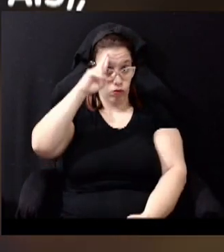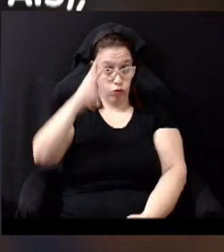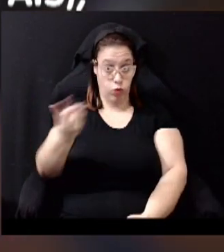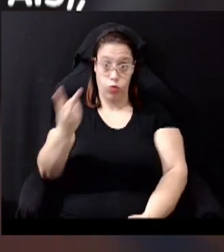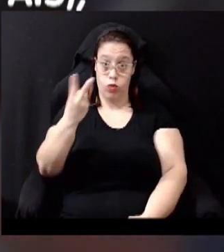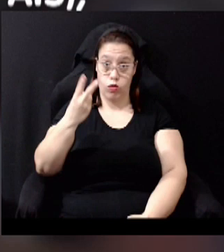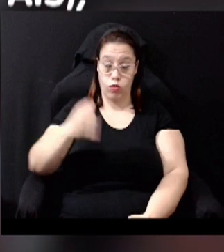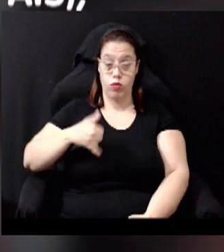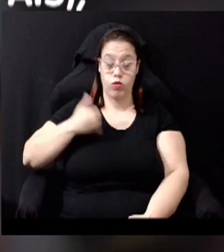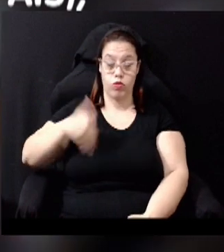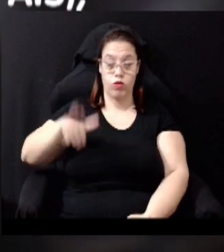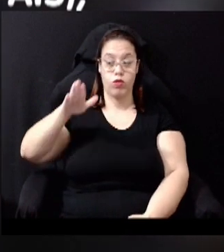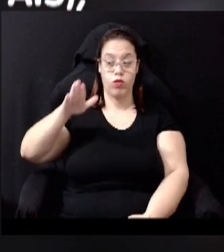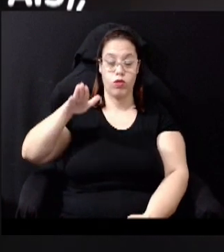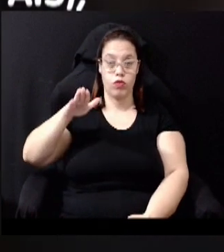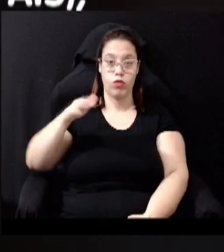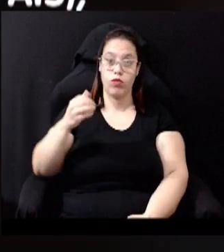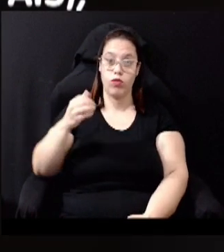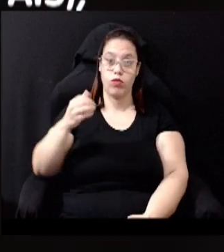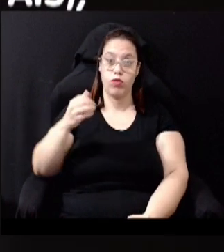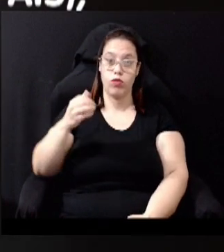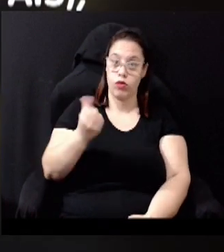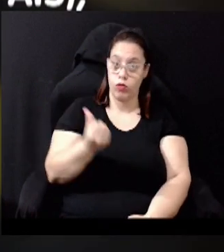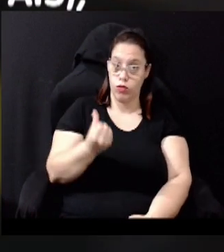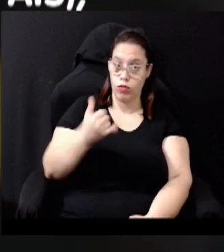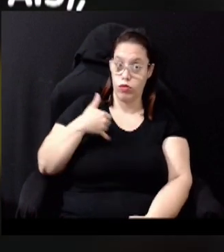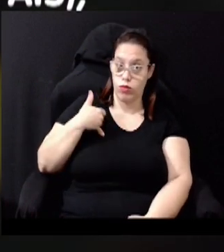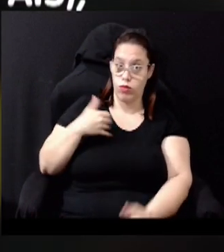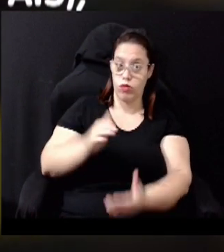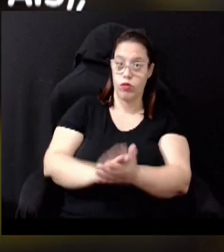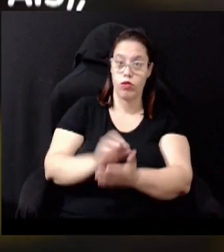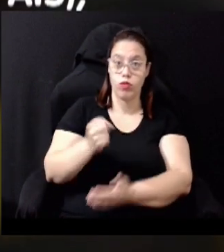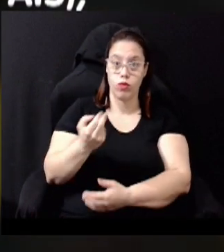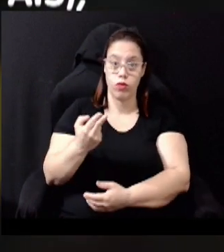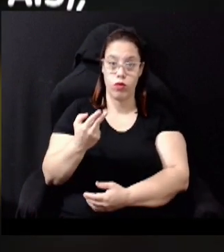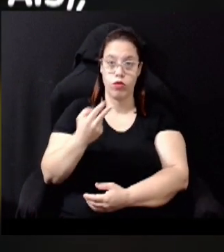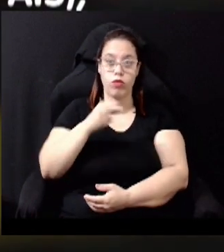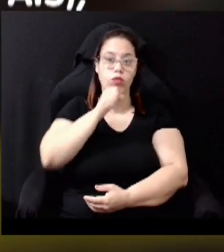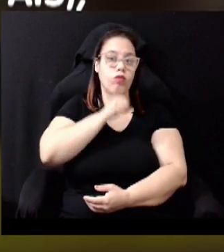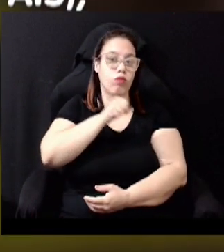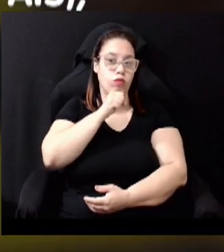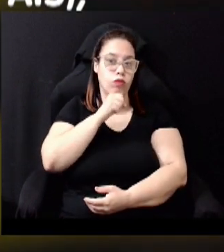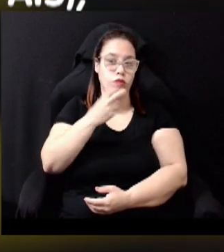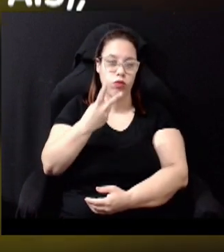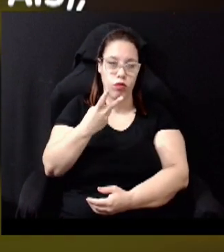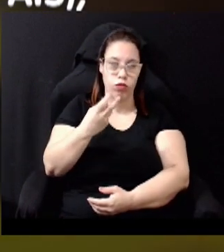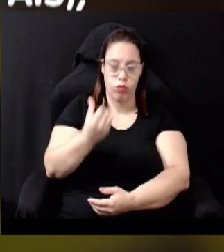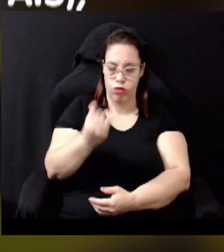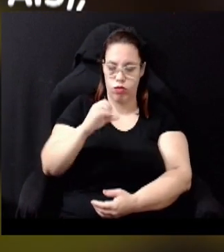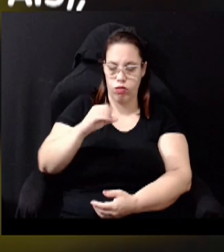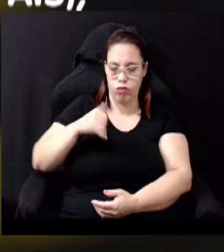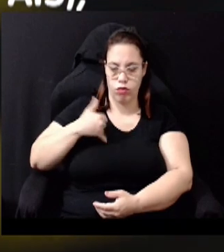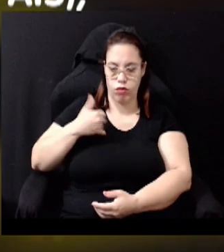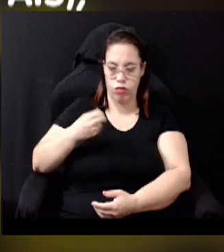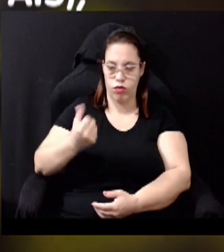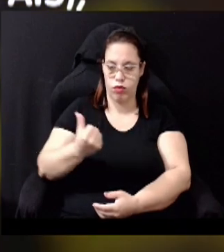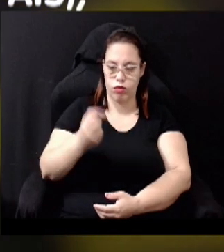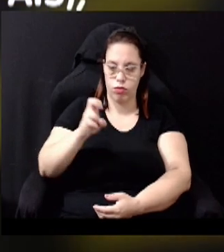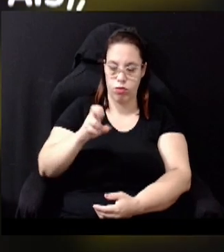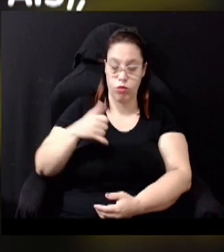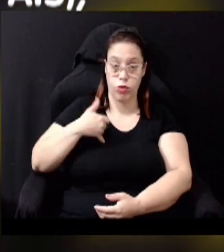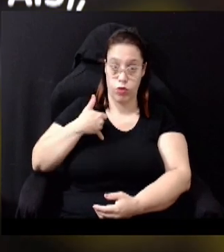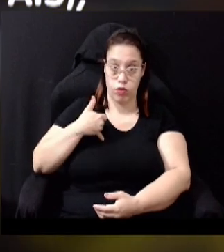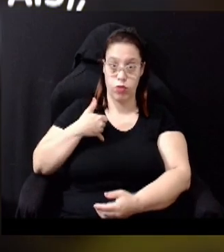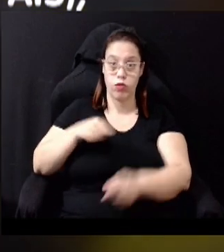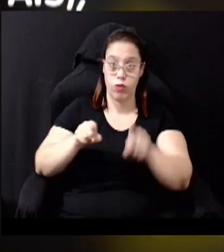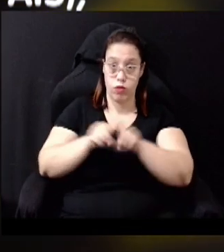mais crianças de 0 a 6 anos de idade, ou com pessoa idosa entre 60 e 65 anos, que